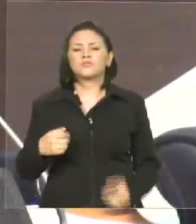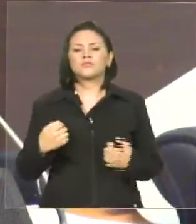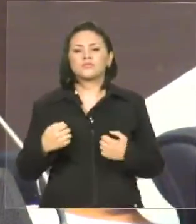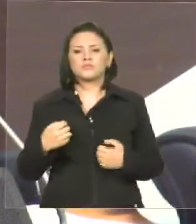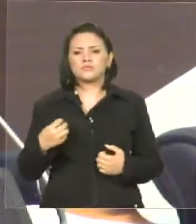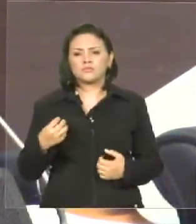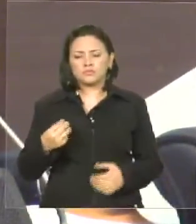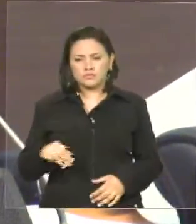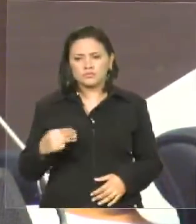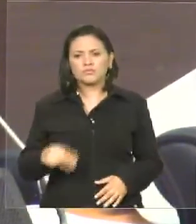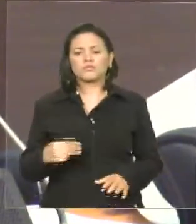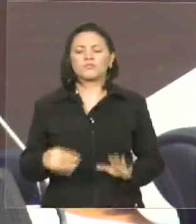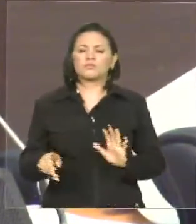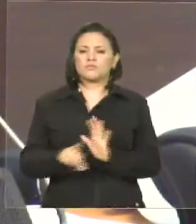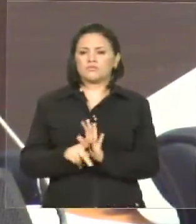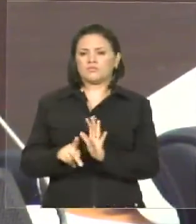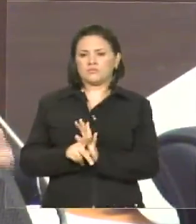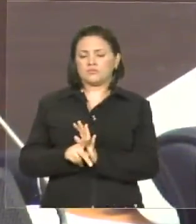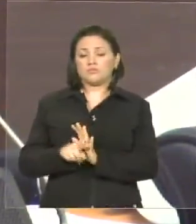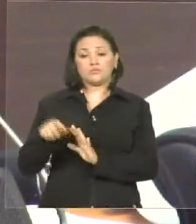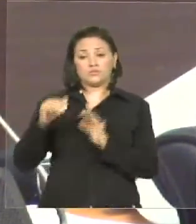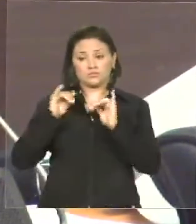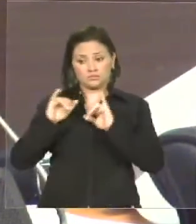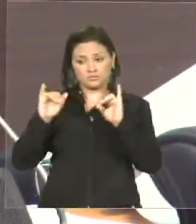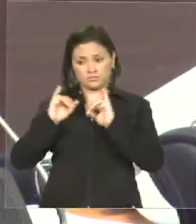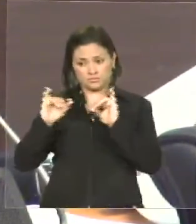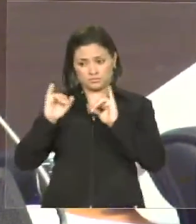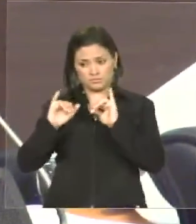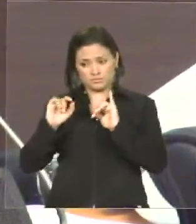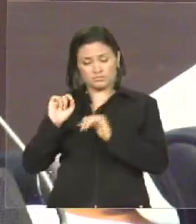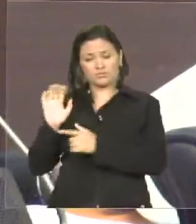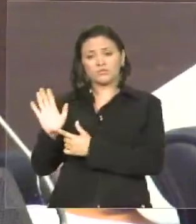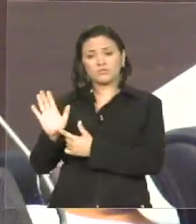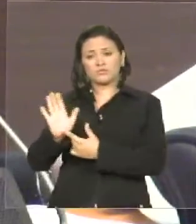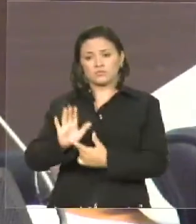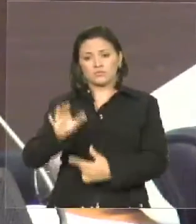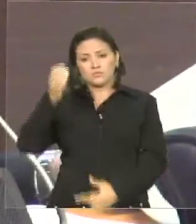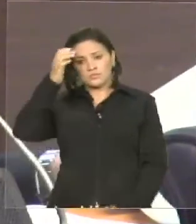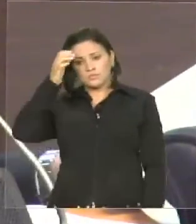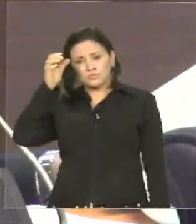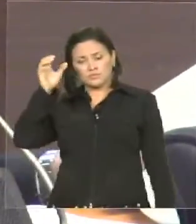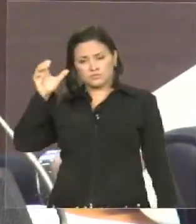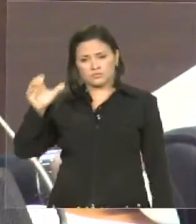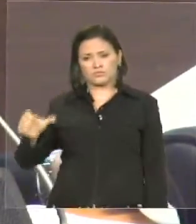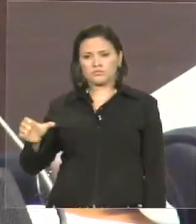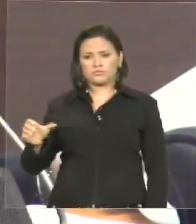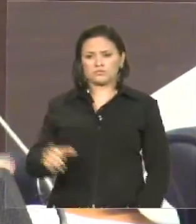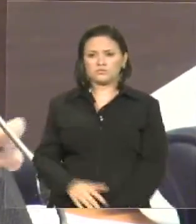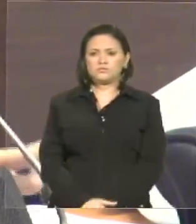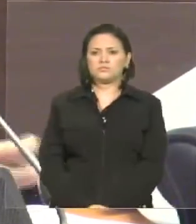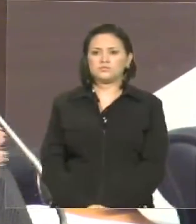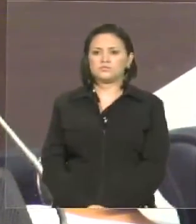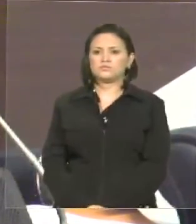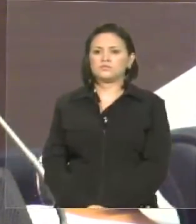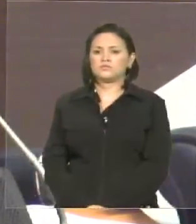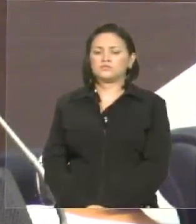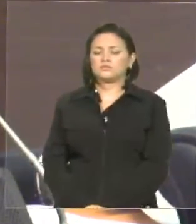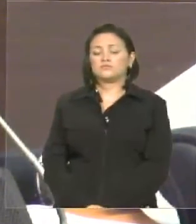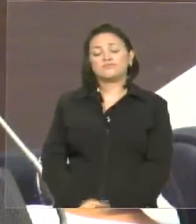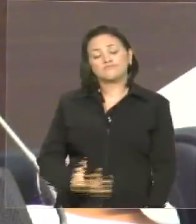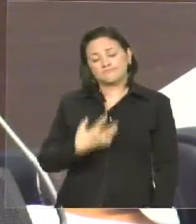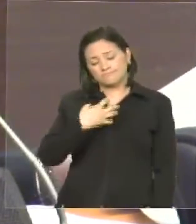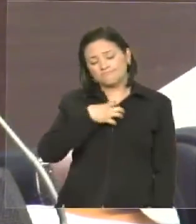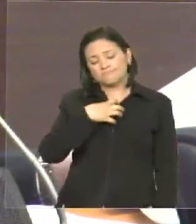pronunciamento de Vossa Excelência que traz a questão da nossa cultura. Infelizmente, em um dia que nós